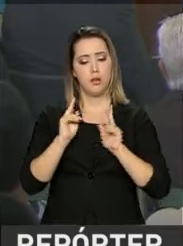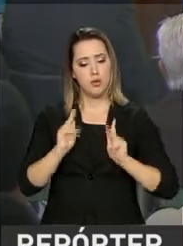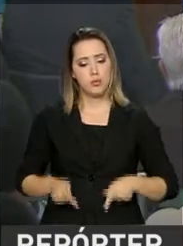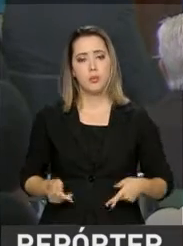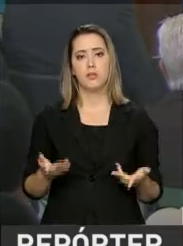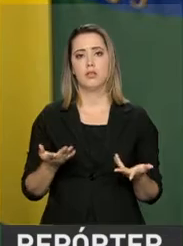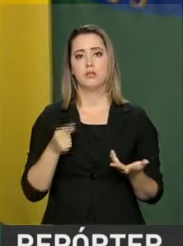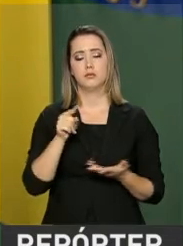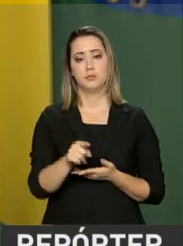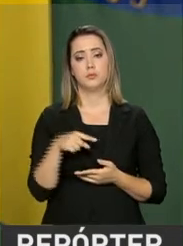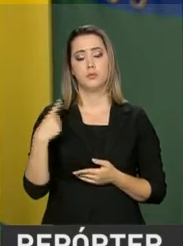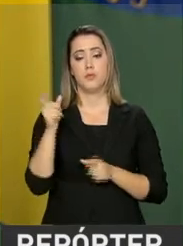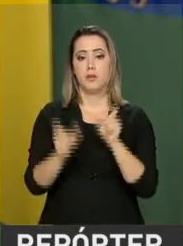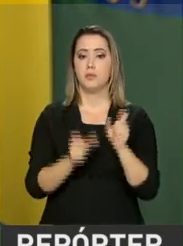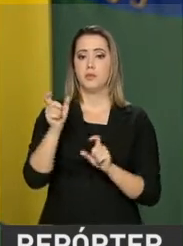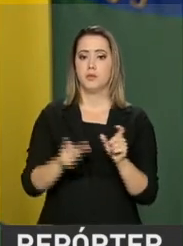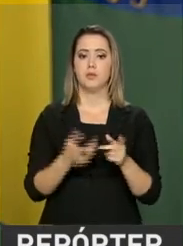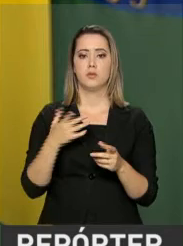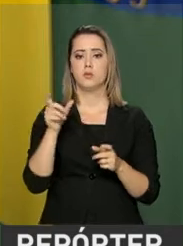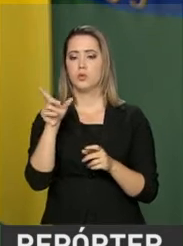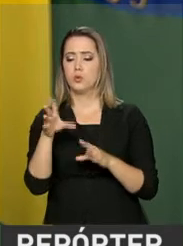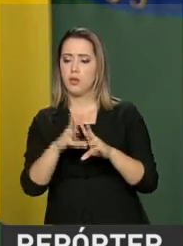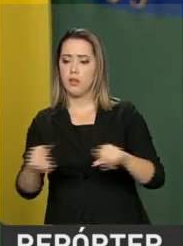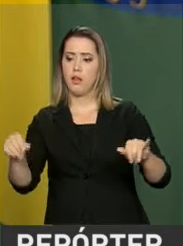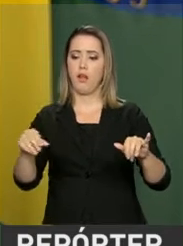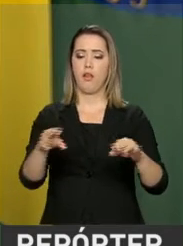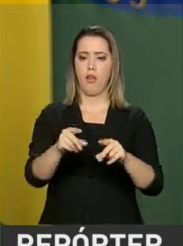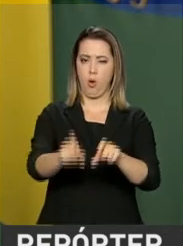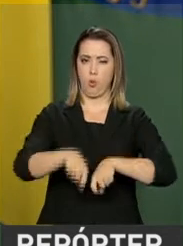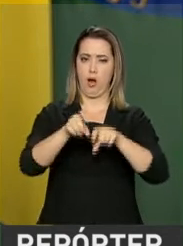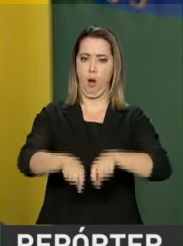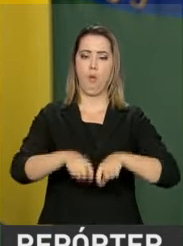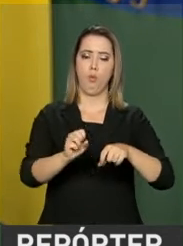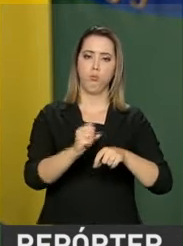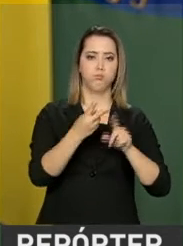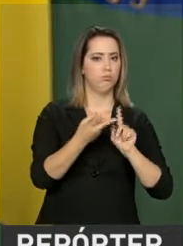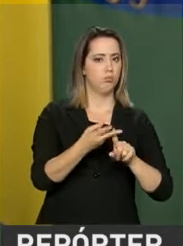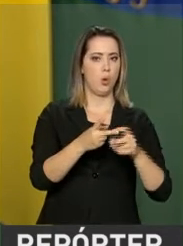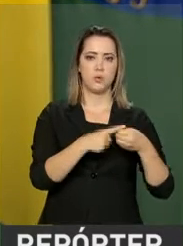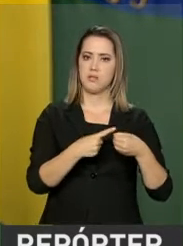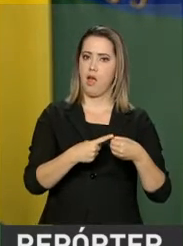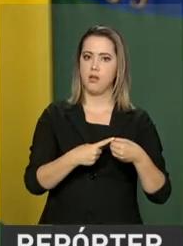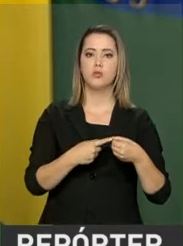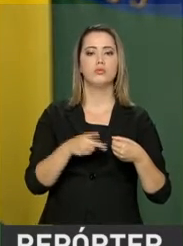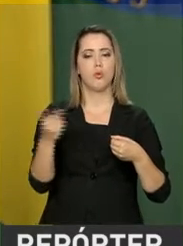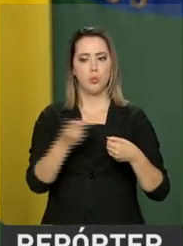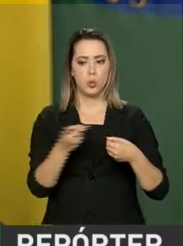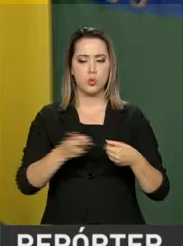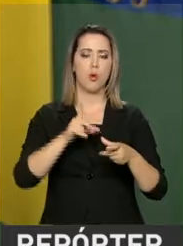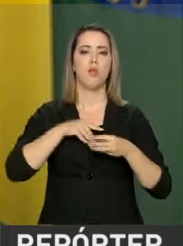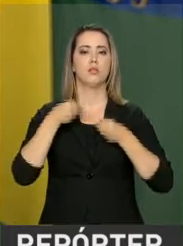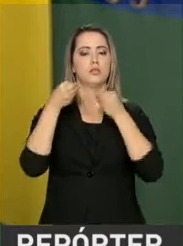estamos fazendo o trabalhador seja na terra da área rural seja da área urbana vai ter